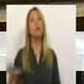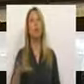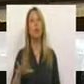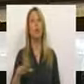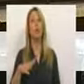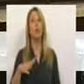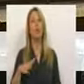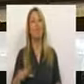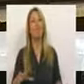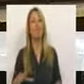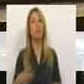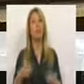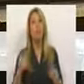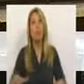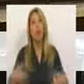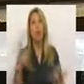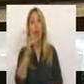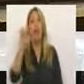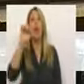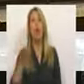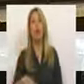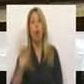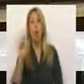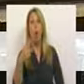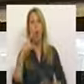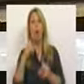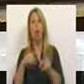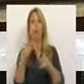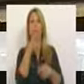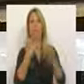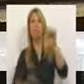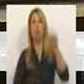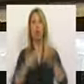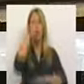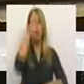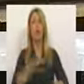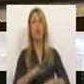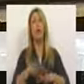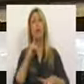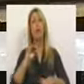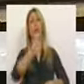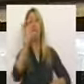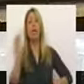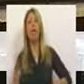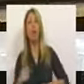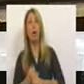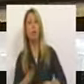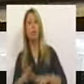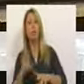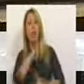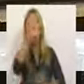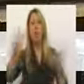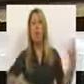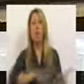e o discurso do Governo, por exemplo, na reforma das entidades regionais, tenha aso a uma confusão